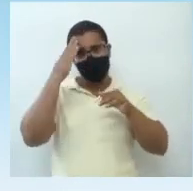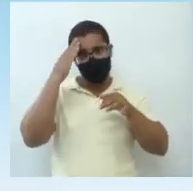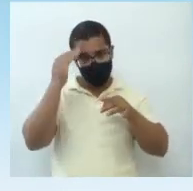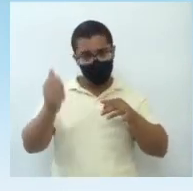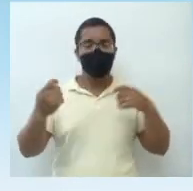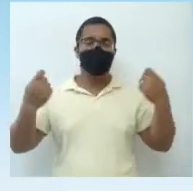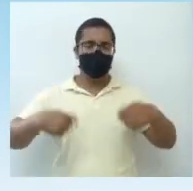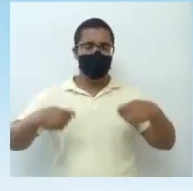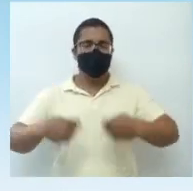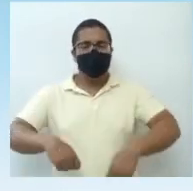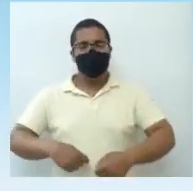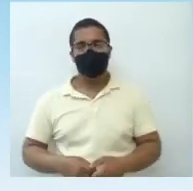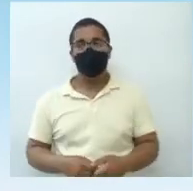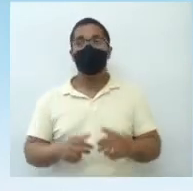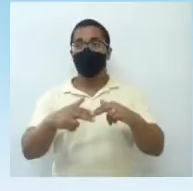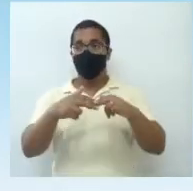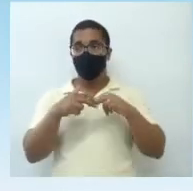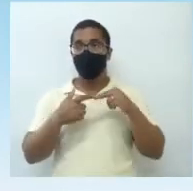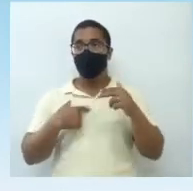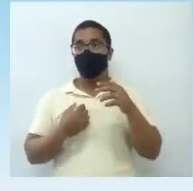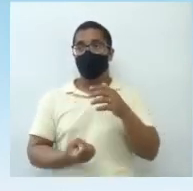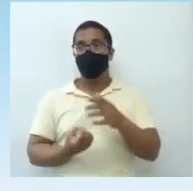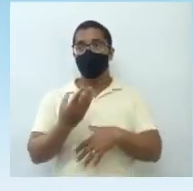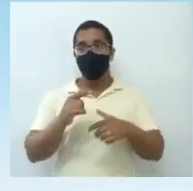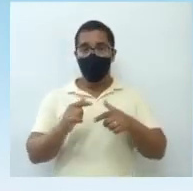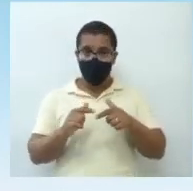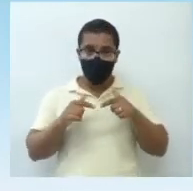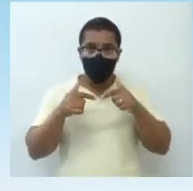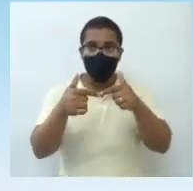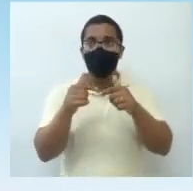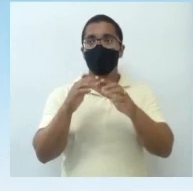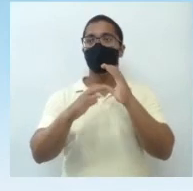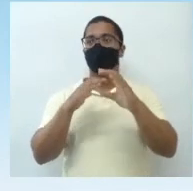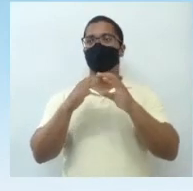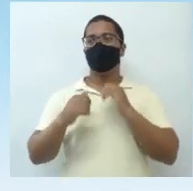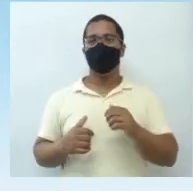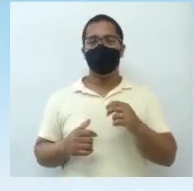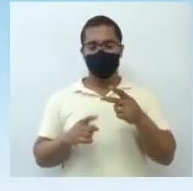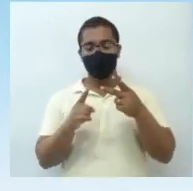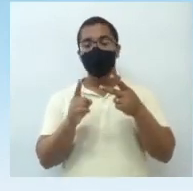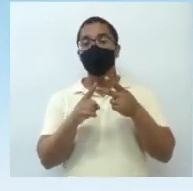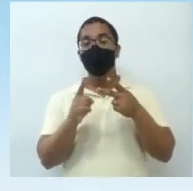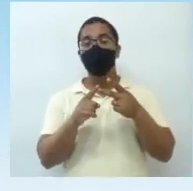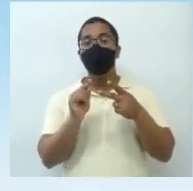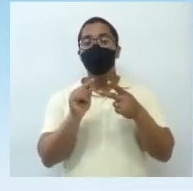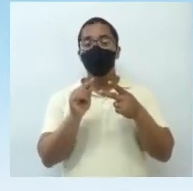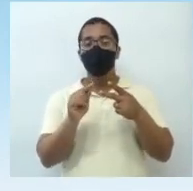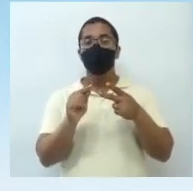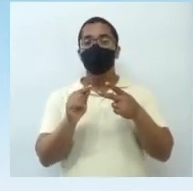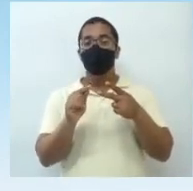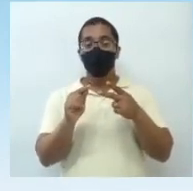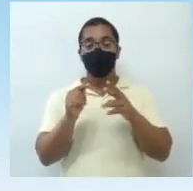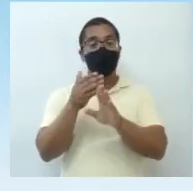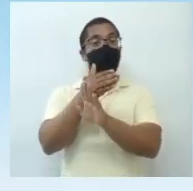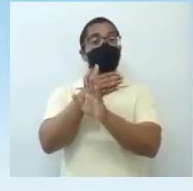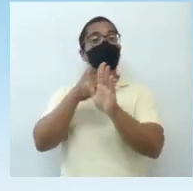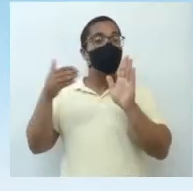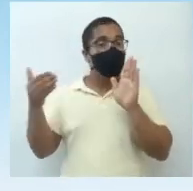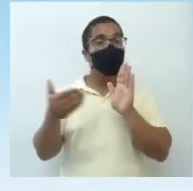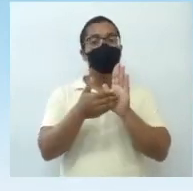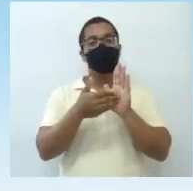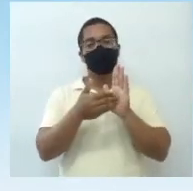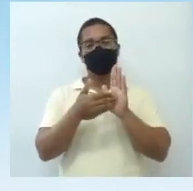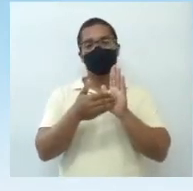por isso que eu vou desenvolver a teoria do agir comunicativo em segundo se tudo olha o que eles a mesma